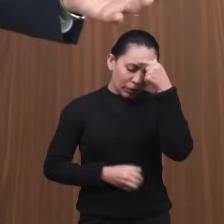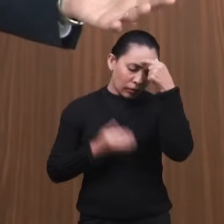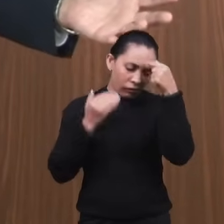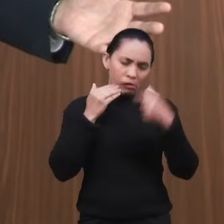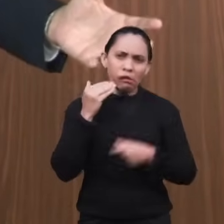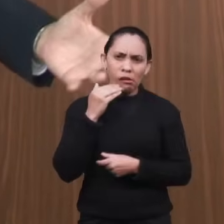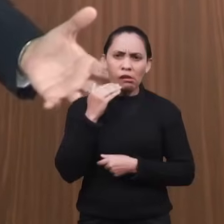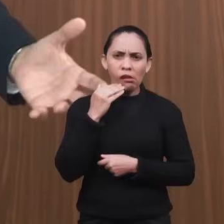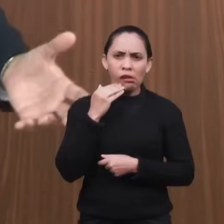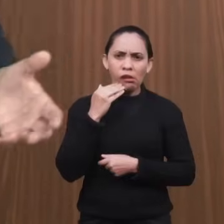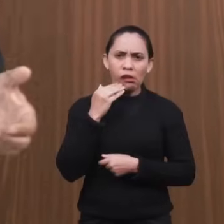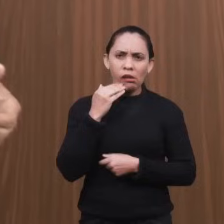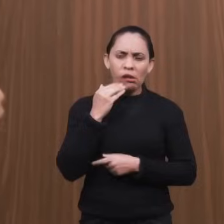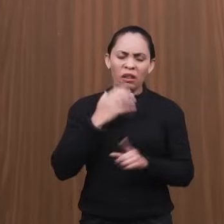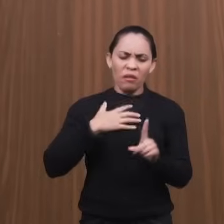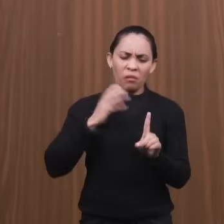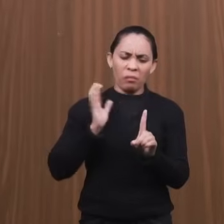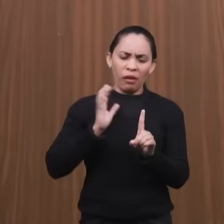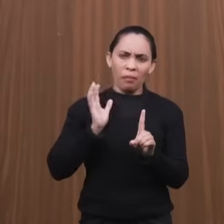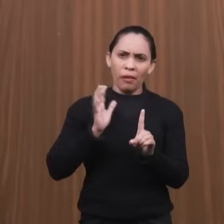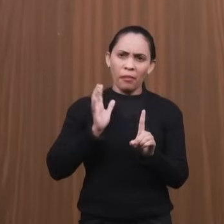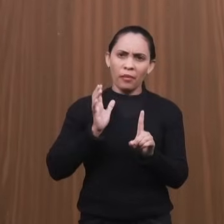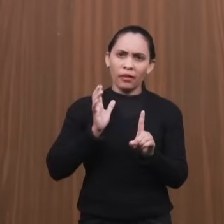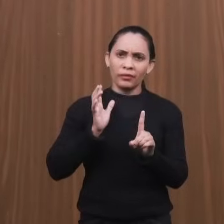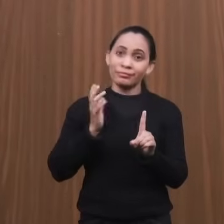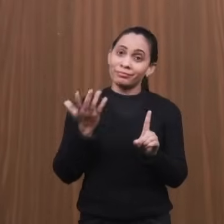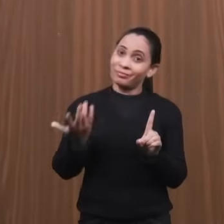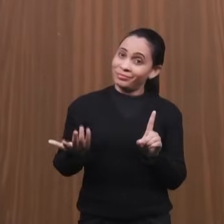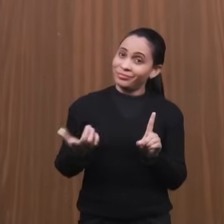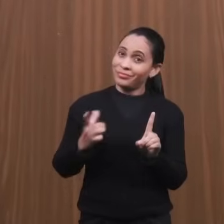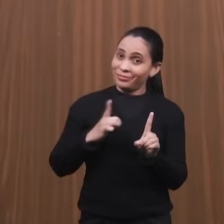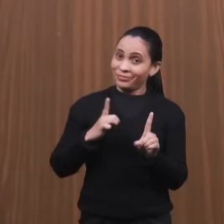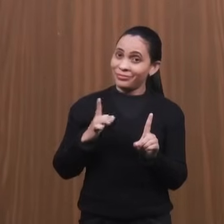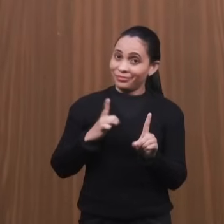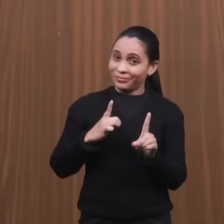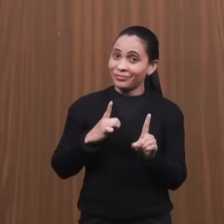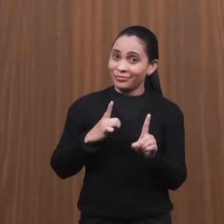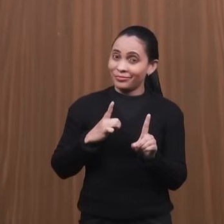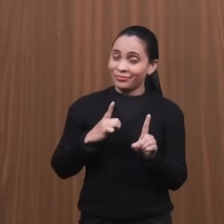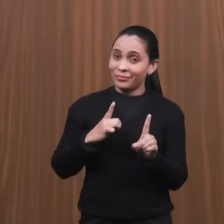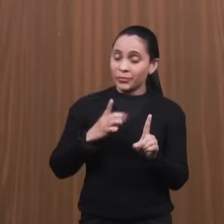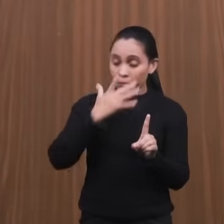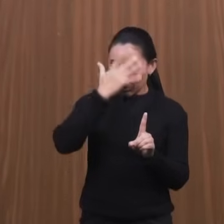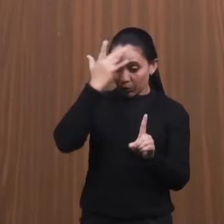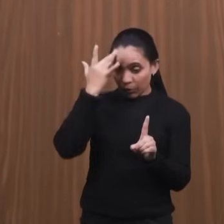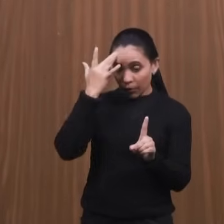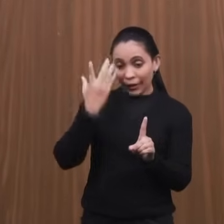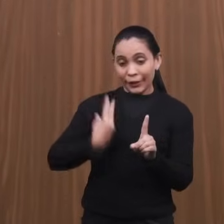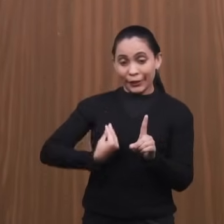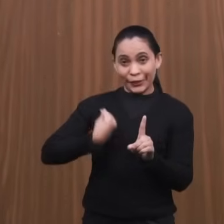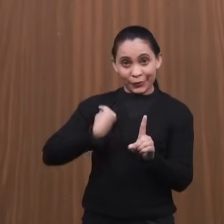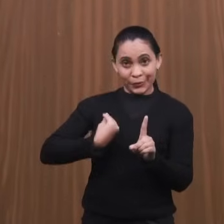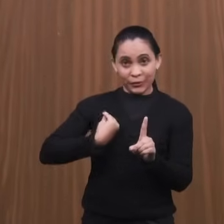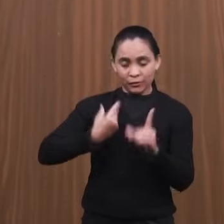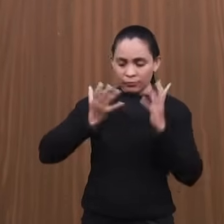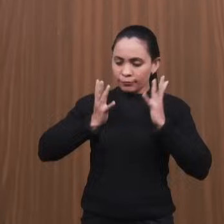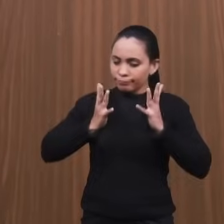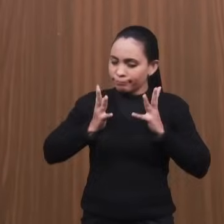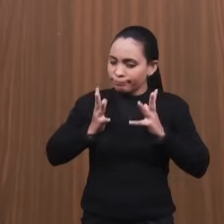deformada tentando atingir aqueles que têm a mente de Cristo. Mas nós podemos